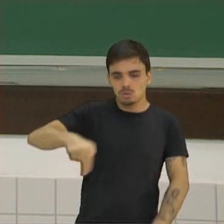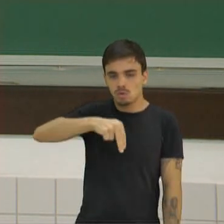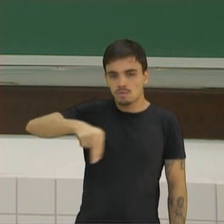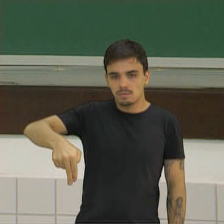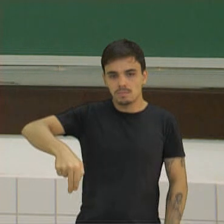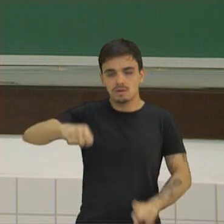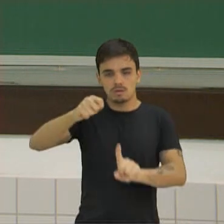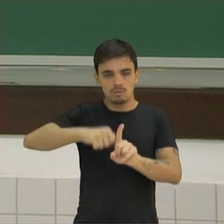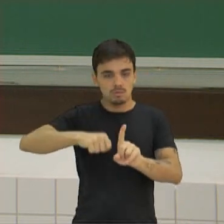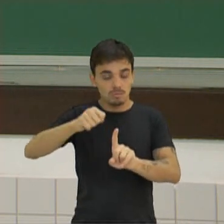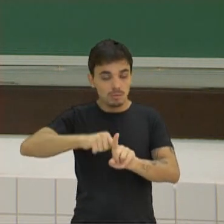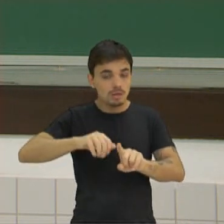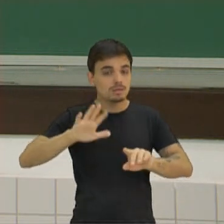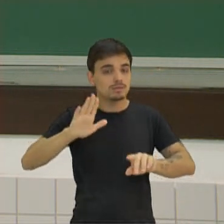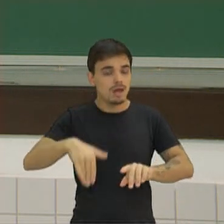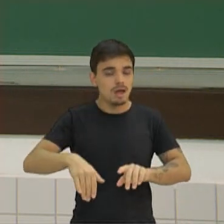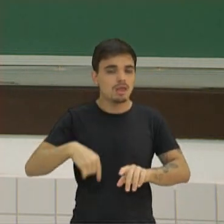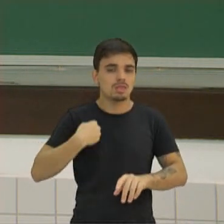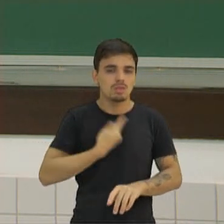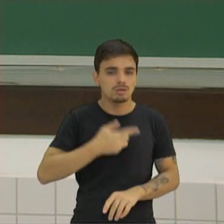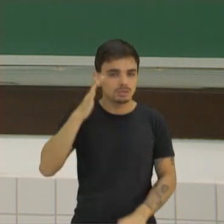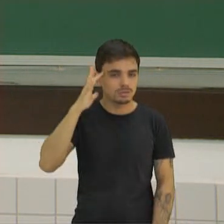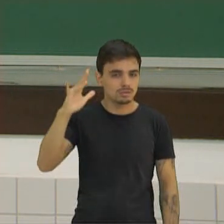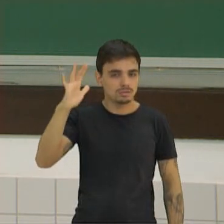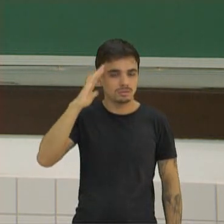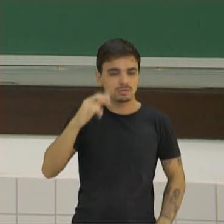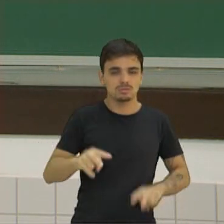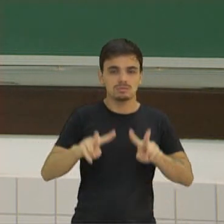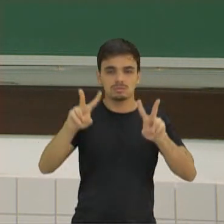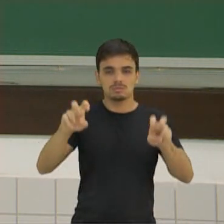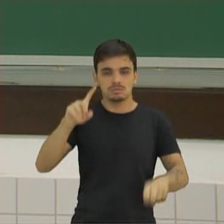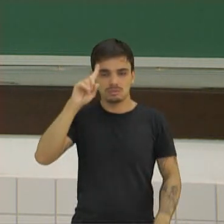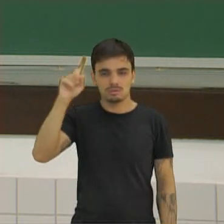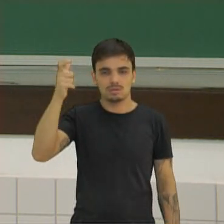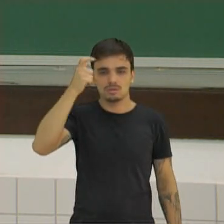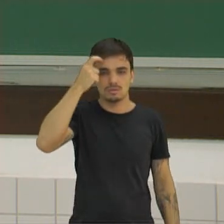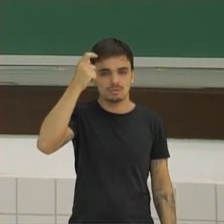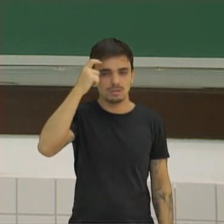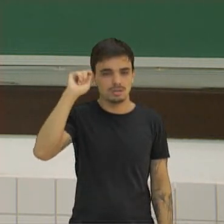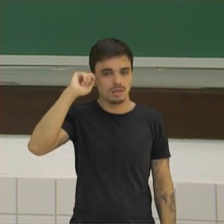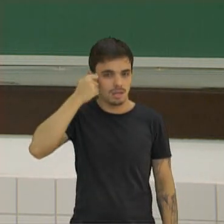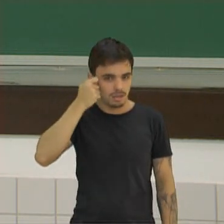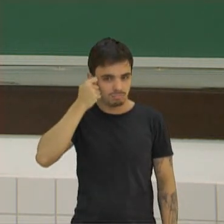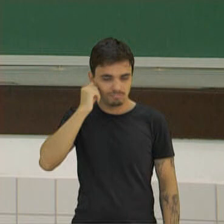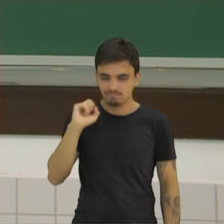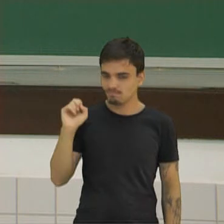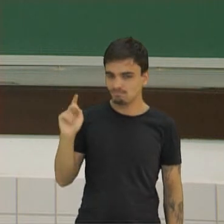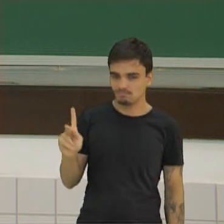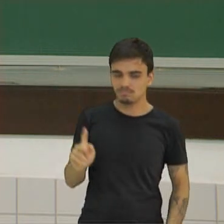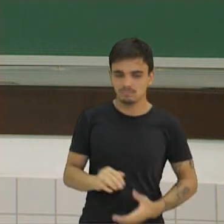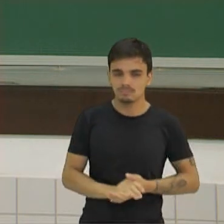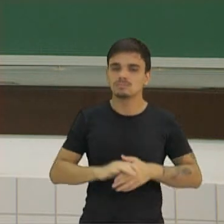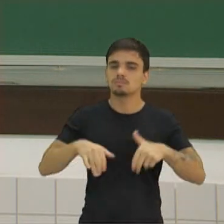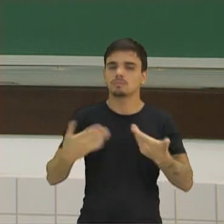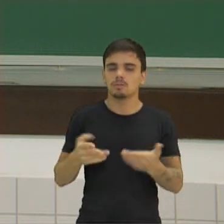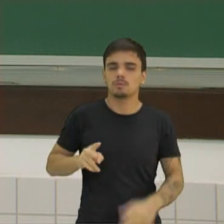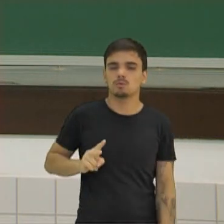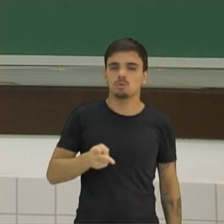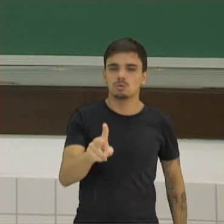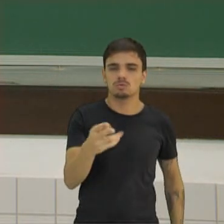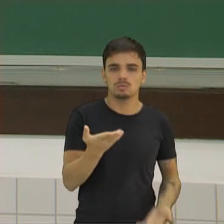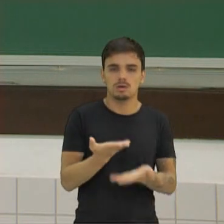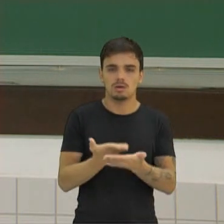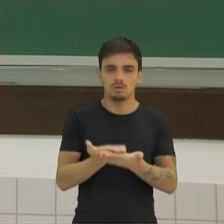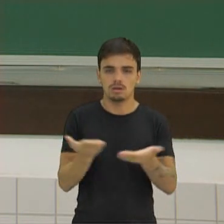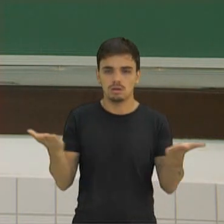mês o nosso no qual nós refletimos sobre o Dia da Consciência Negra beleza pessoal mas vamos vamos